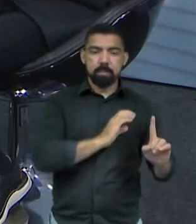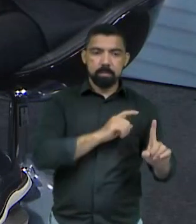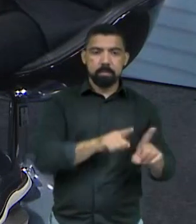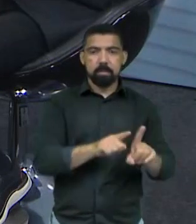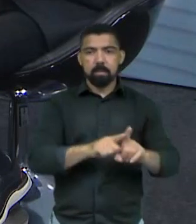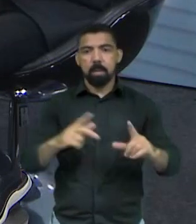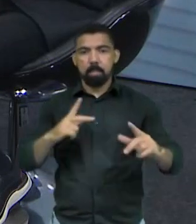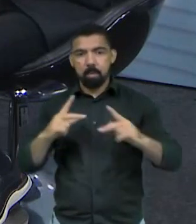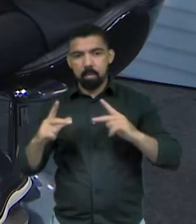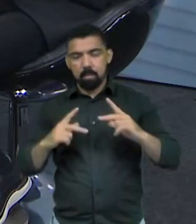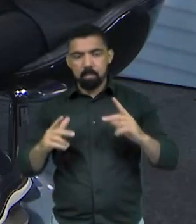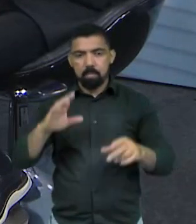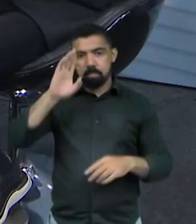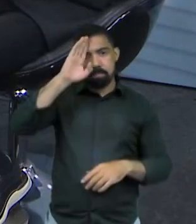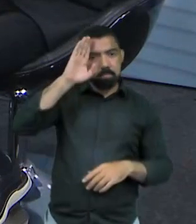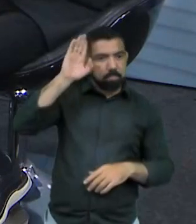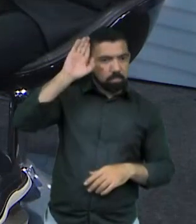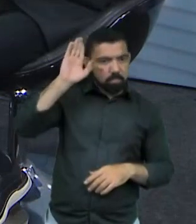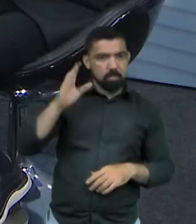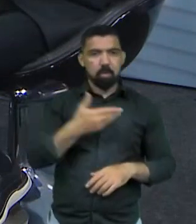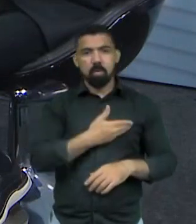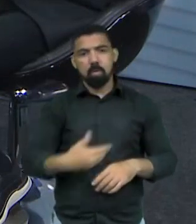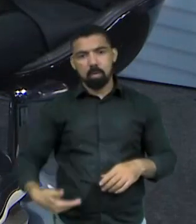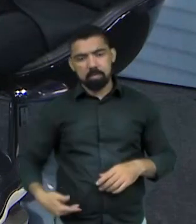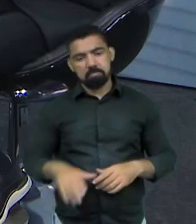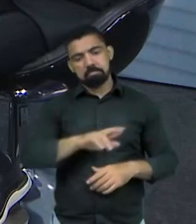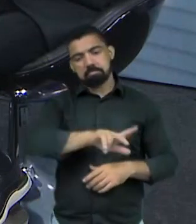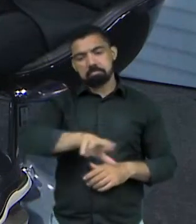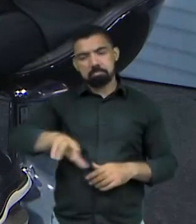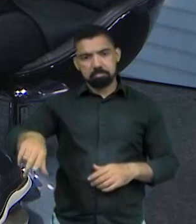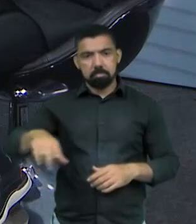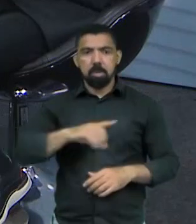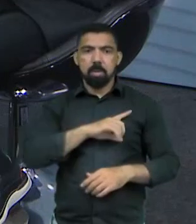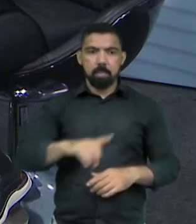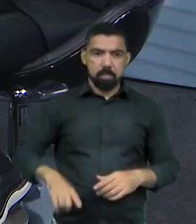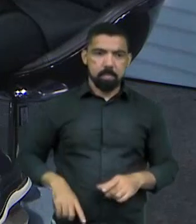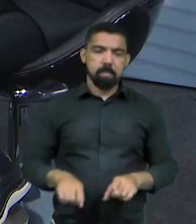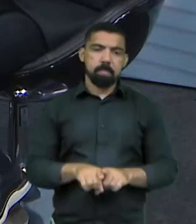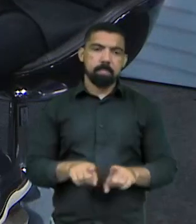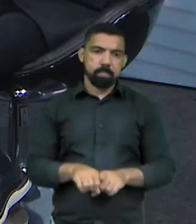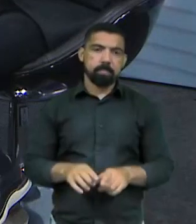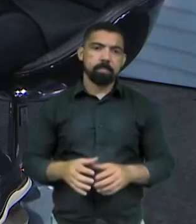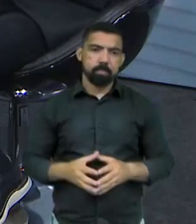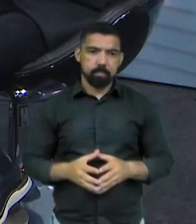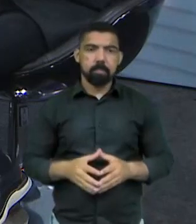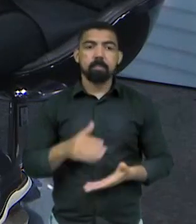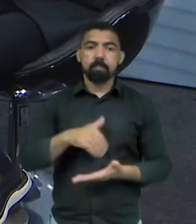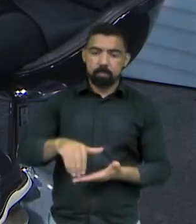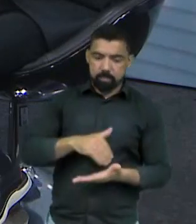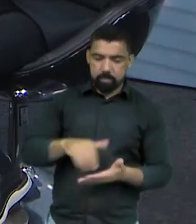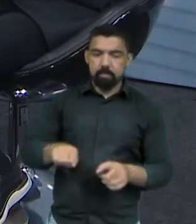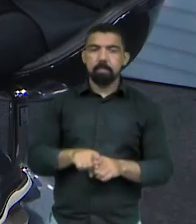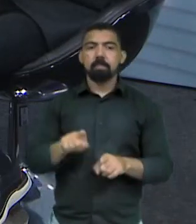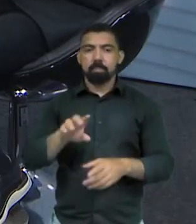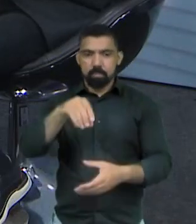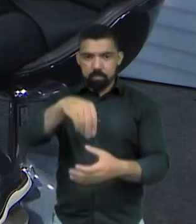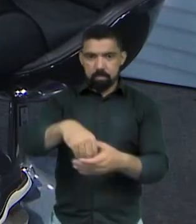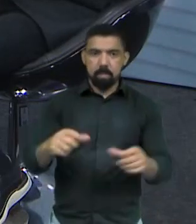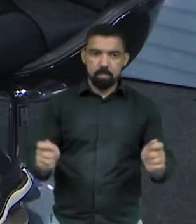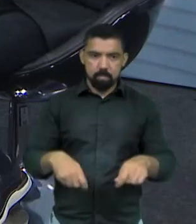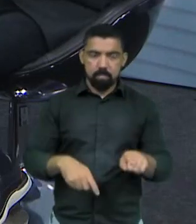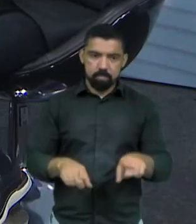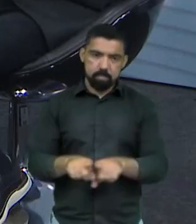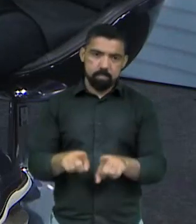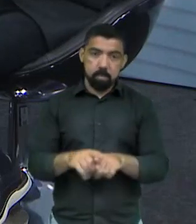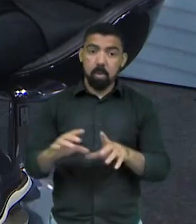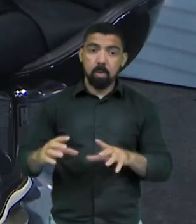iniciativa privada, academia, o governo. Secretários, né? Aí entra alguns secretários. Não são todos, porque aí vai a gente também, né,